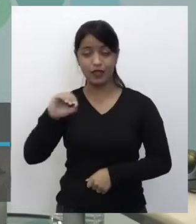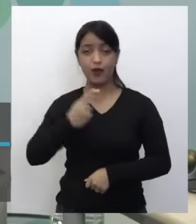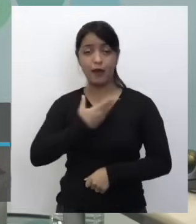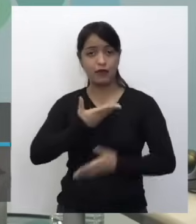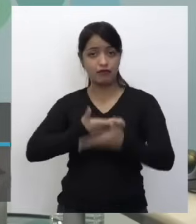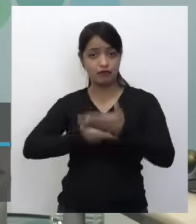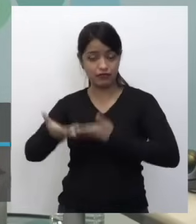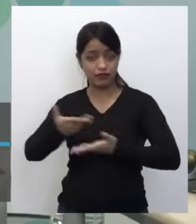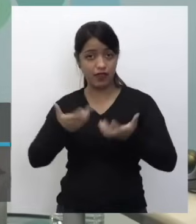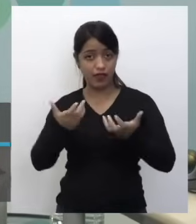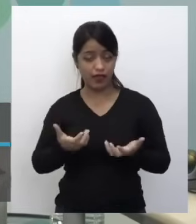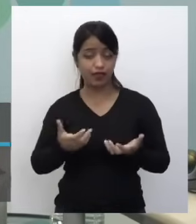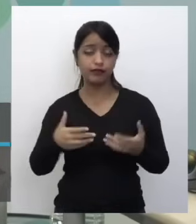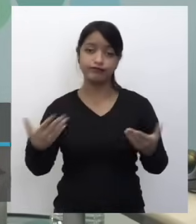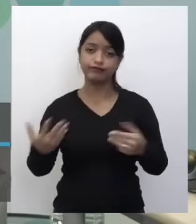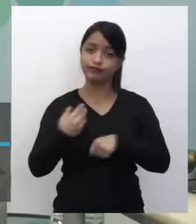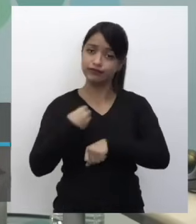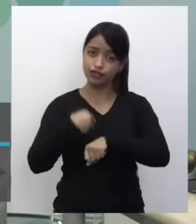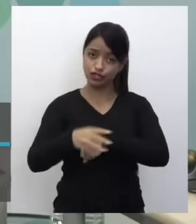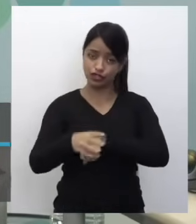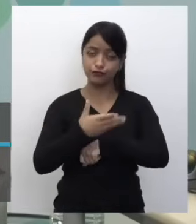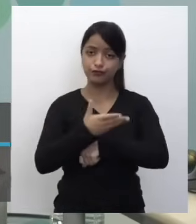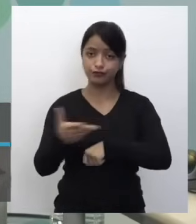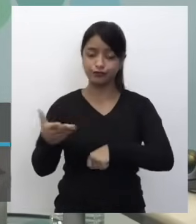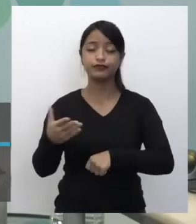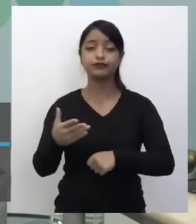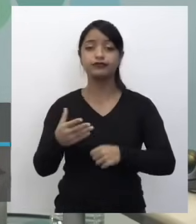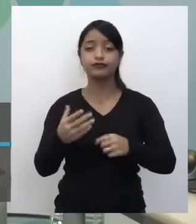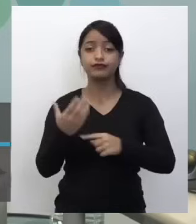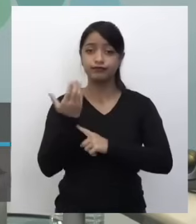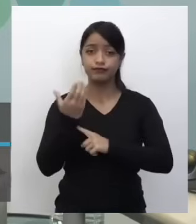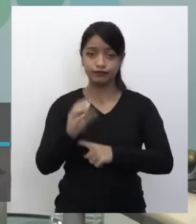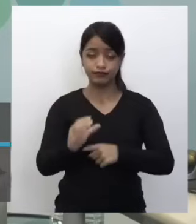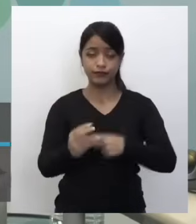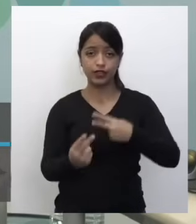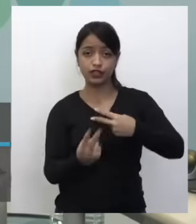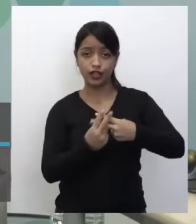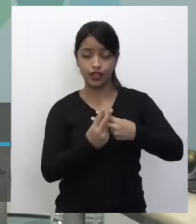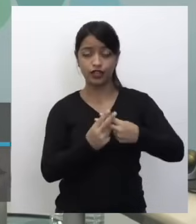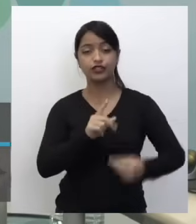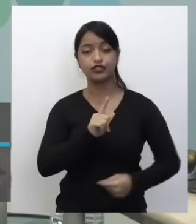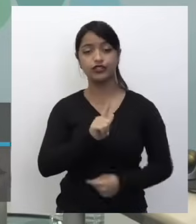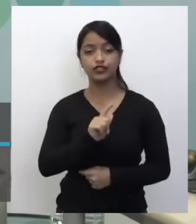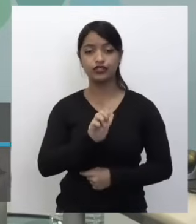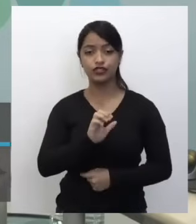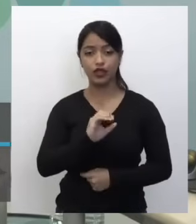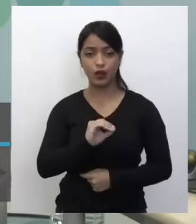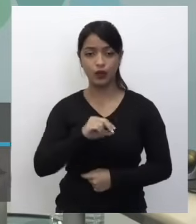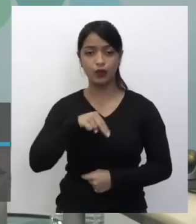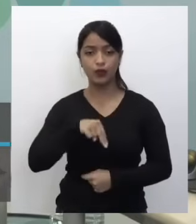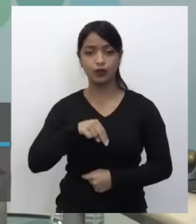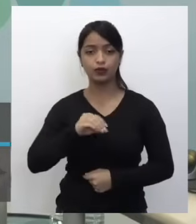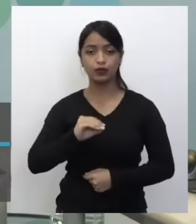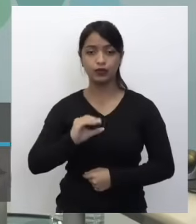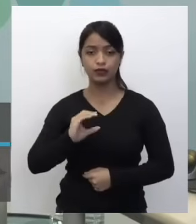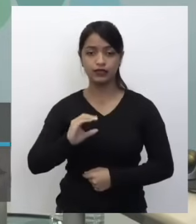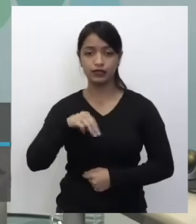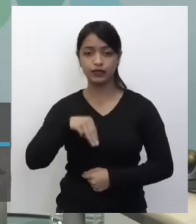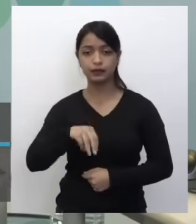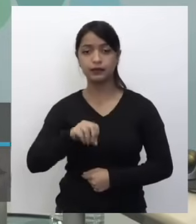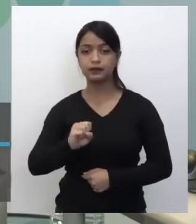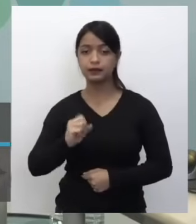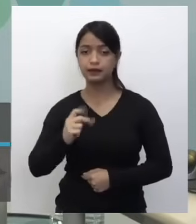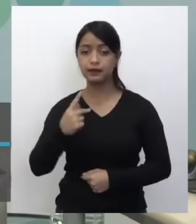aí essa dica para vocês. Coloquem lá, usem a hashtag GEL no CMSP e coloquem o nome da escola, né? E